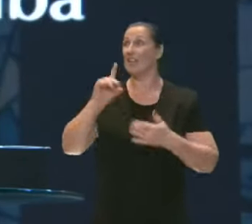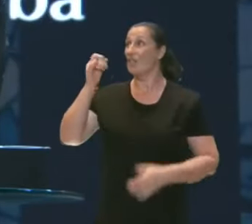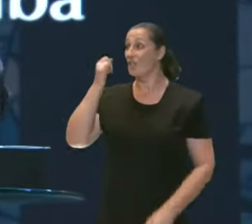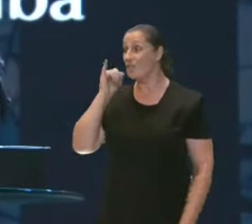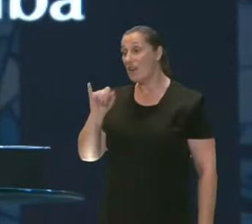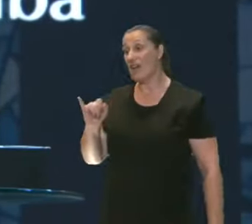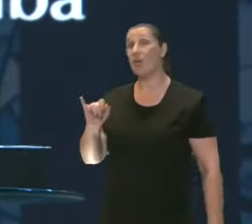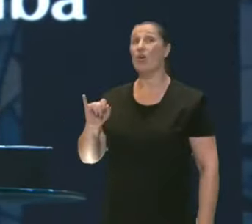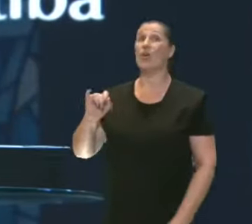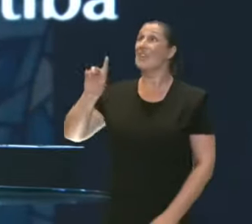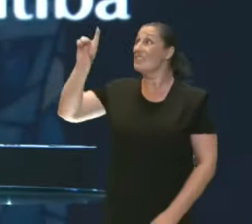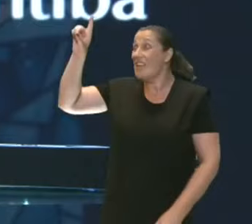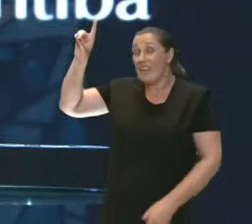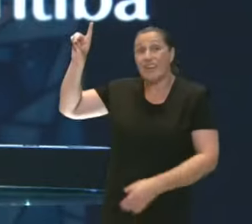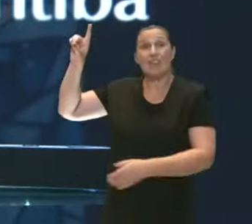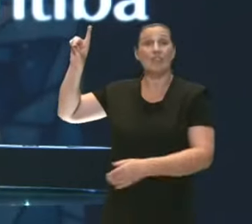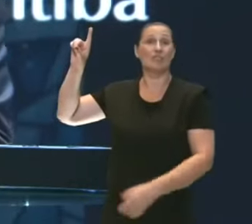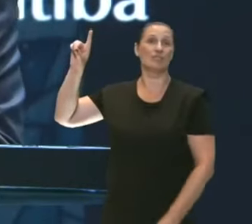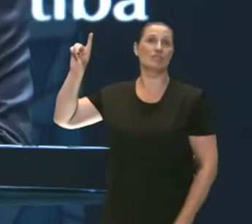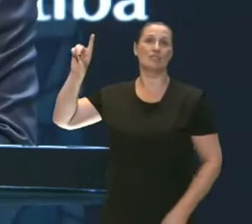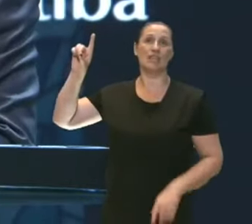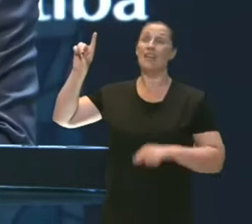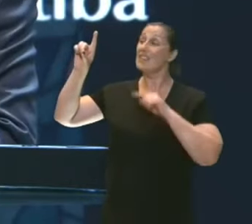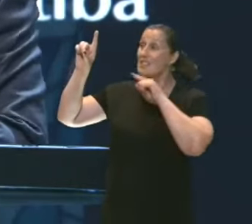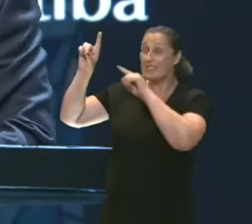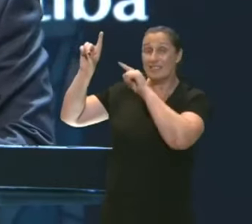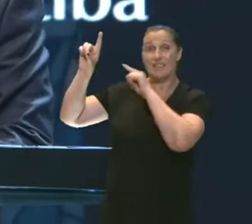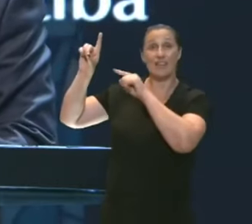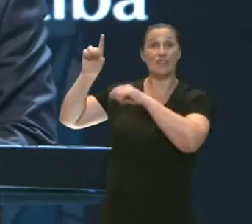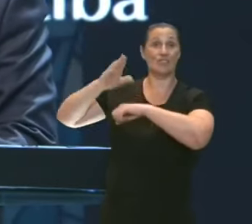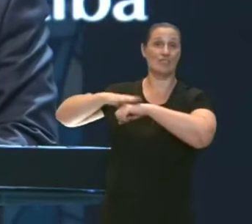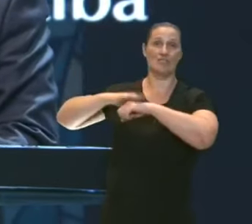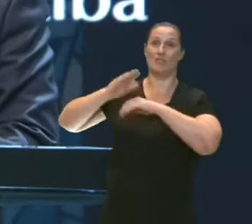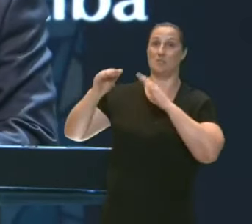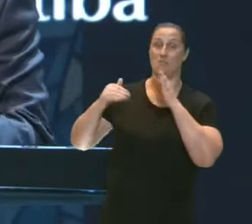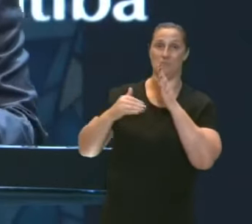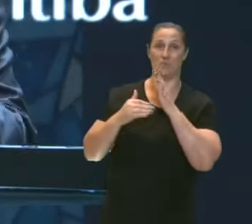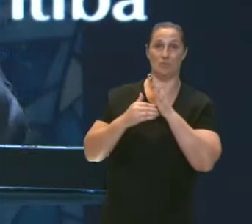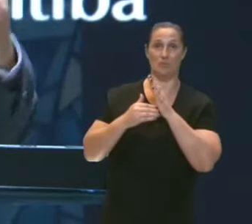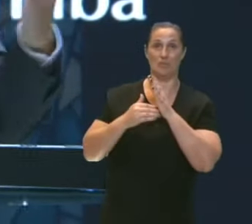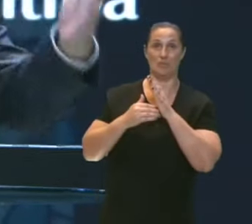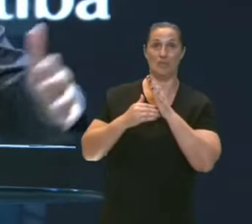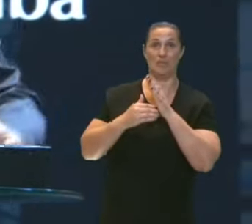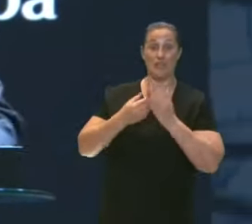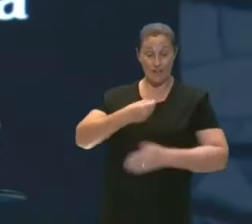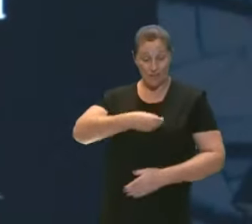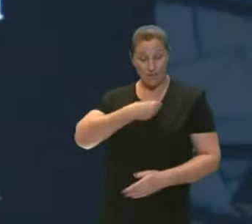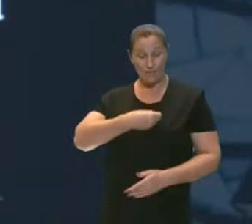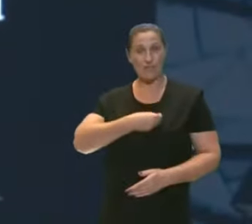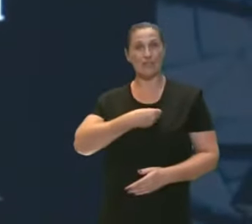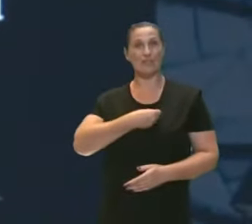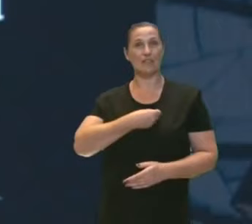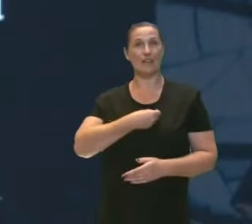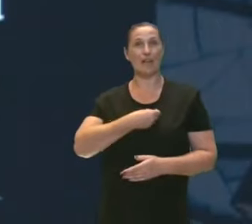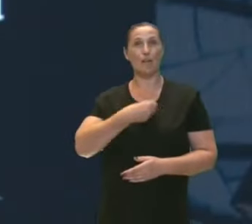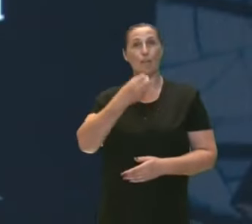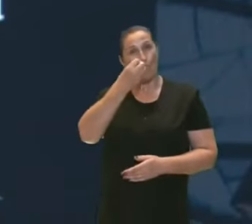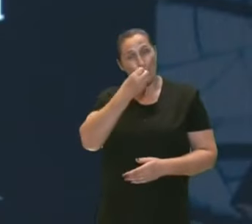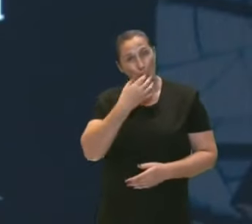Deus, não foi vocês, foi Deus que fez tudo isso, para que a vida pudesse ser preservada.